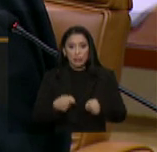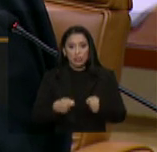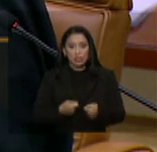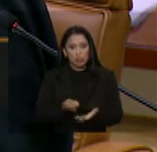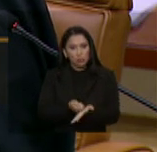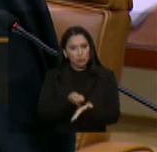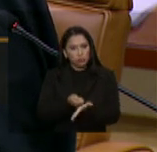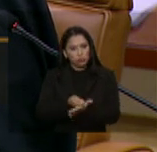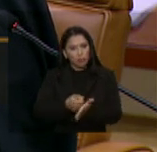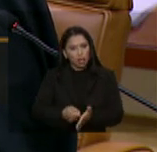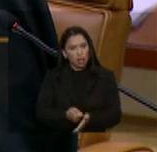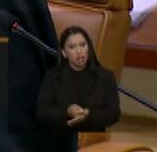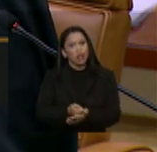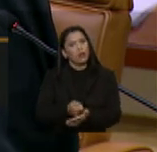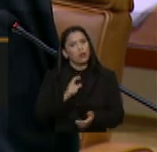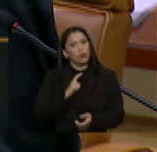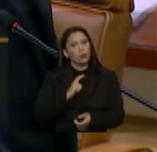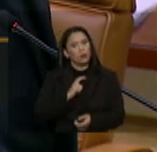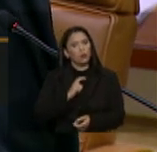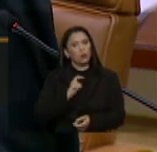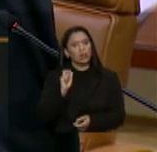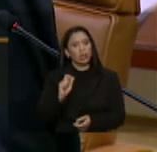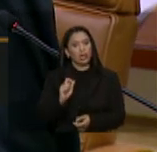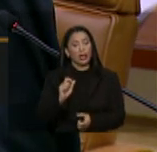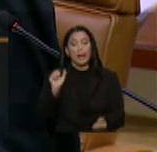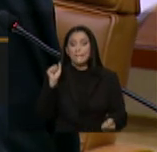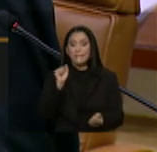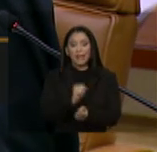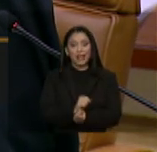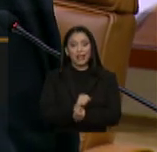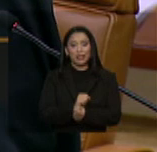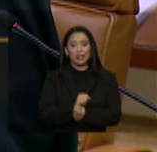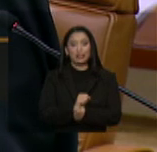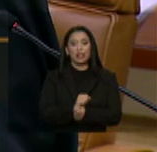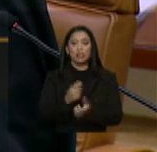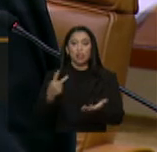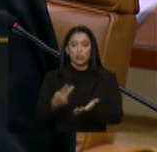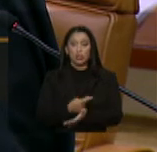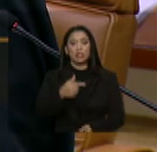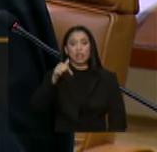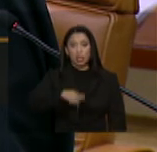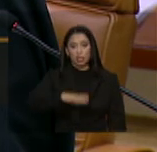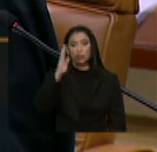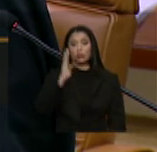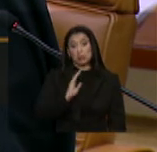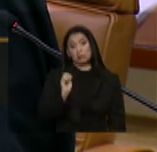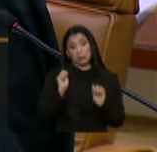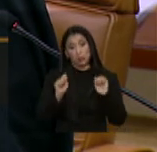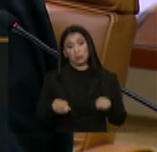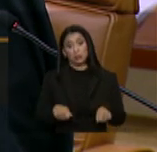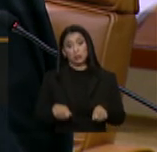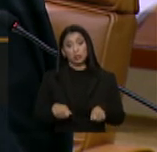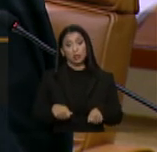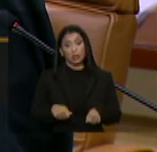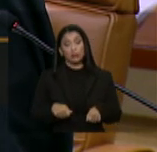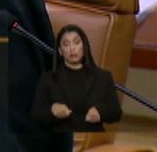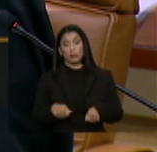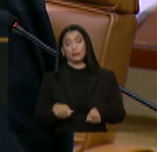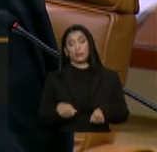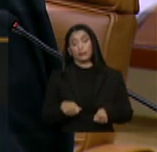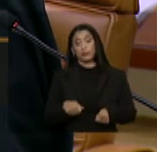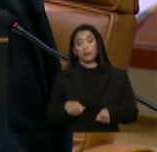é de suspensão do funcionamento no território nacional e isso é possível é porque